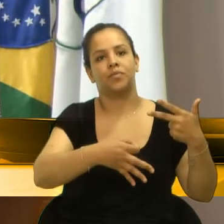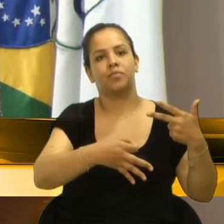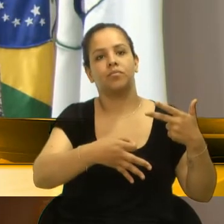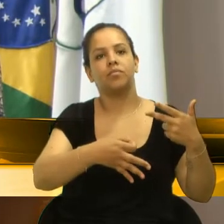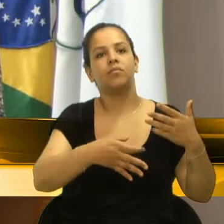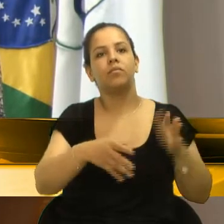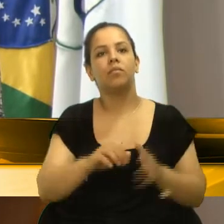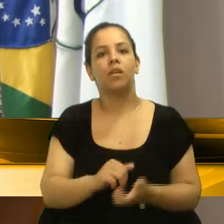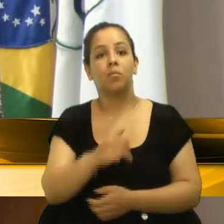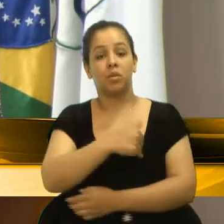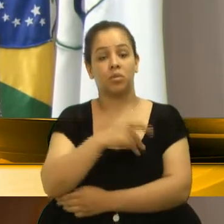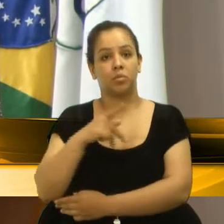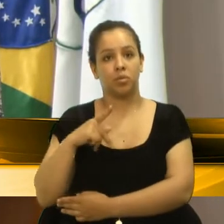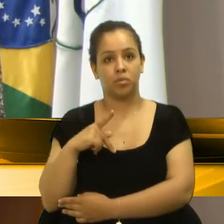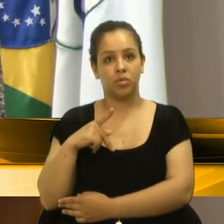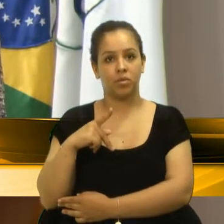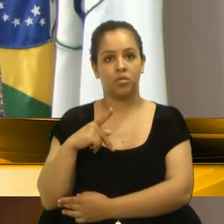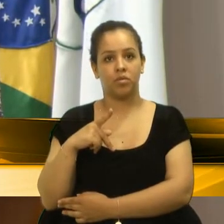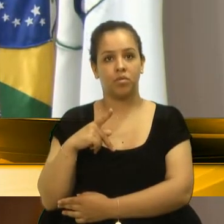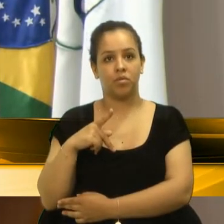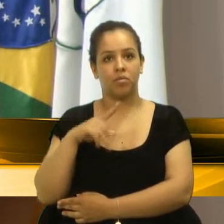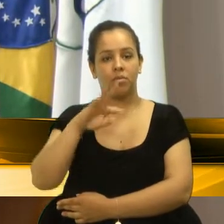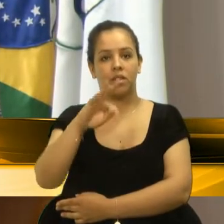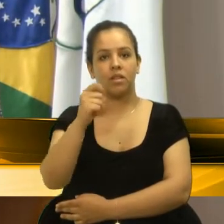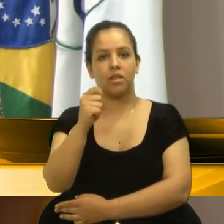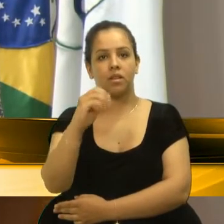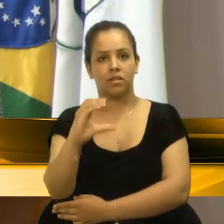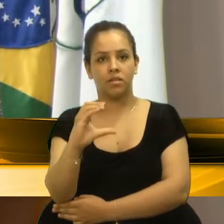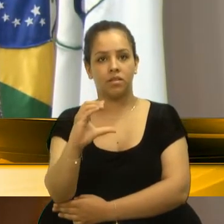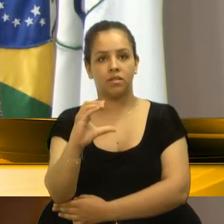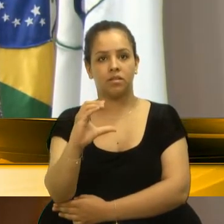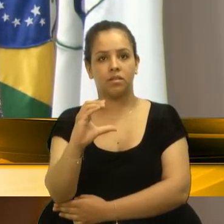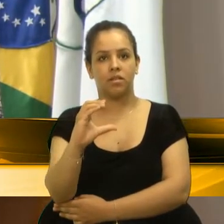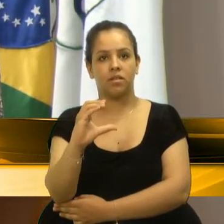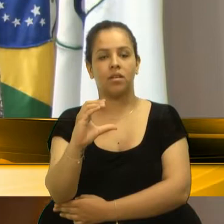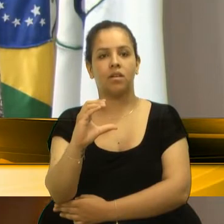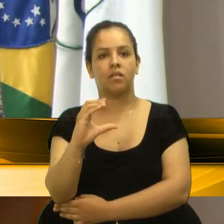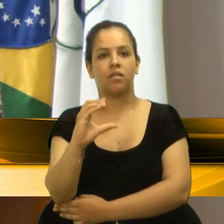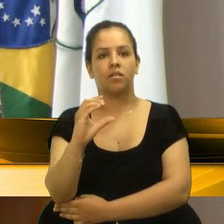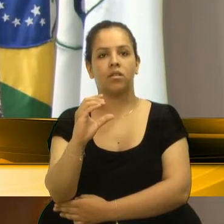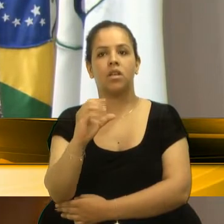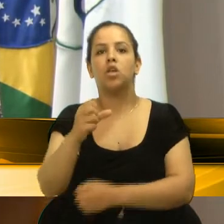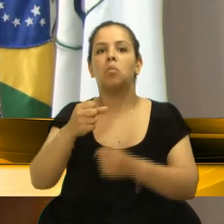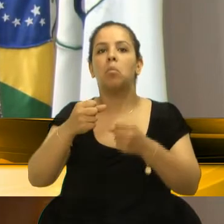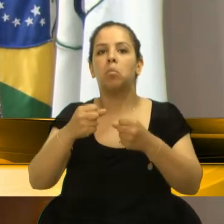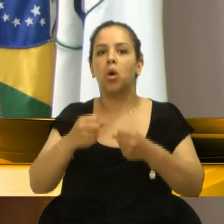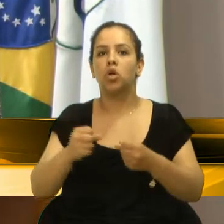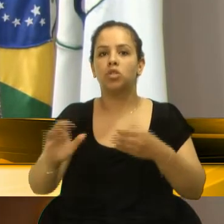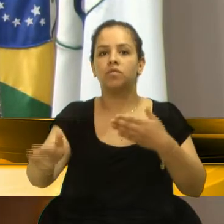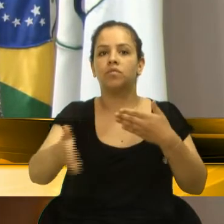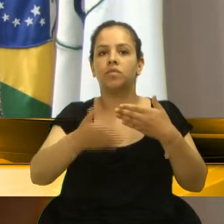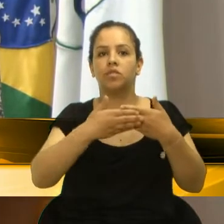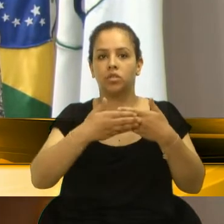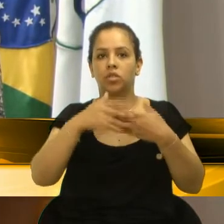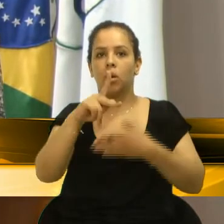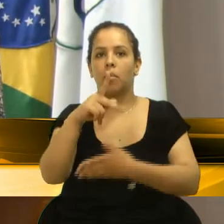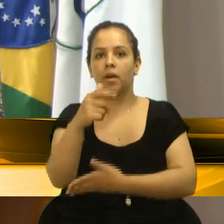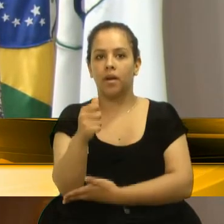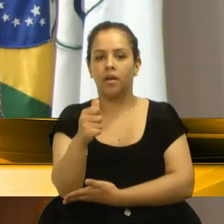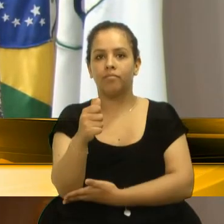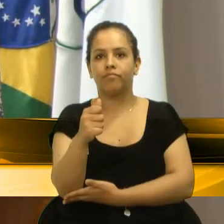um TAC, friso, autorizando o fechamento do PA. E,